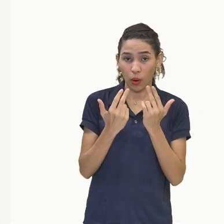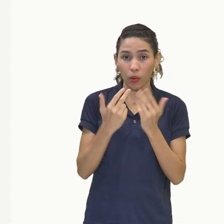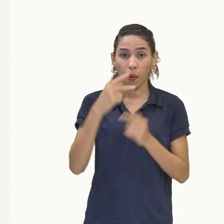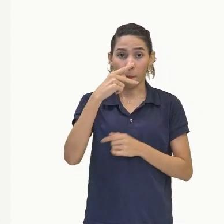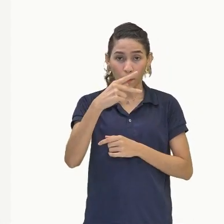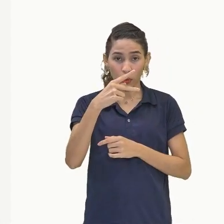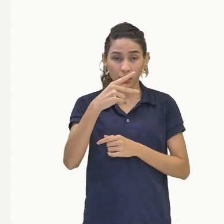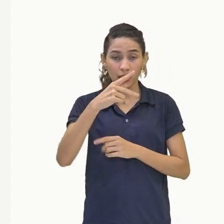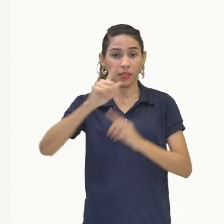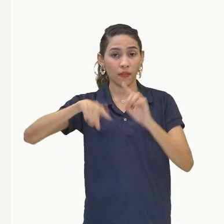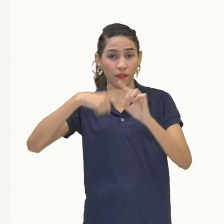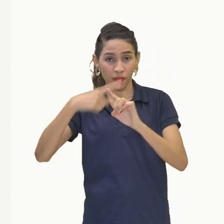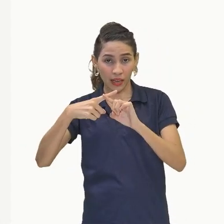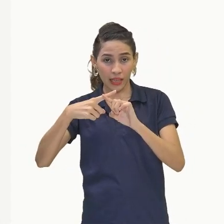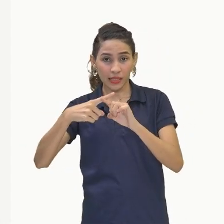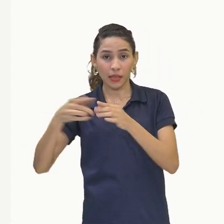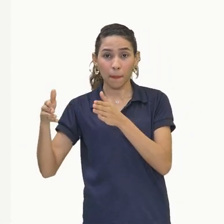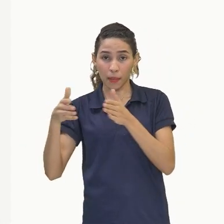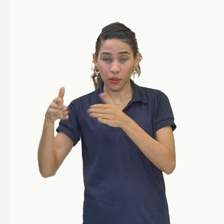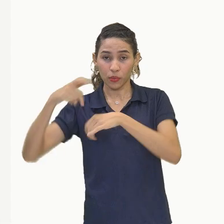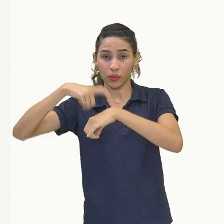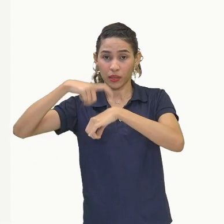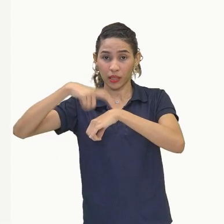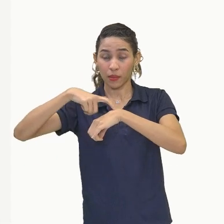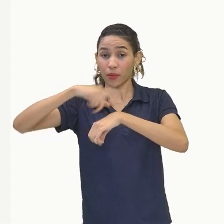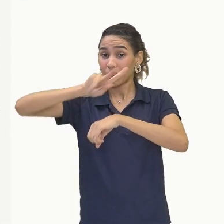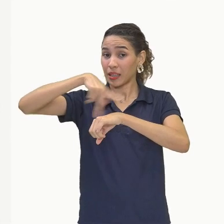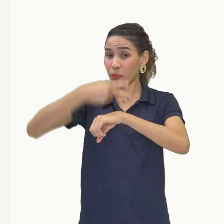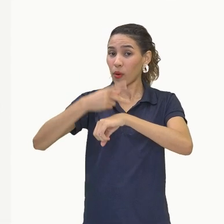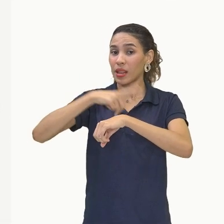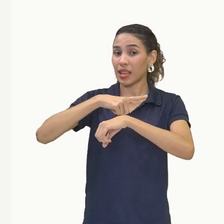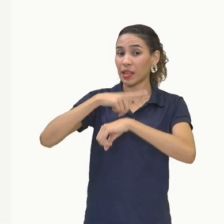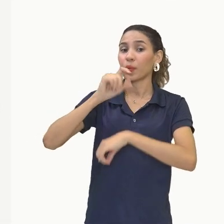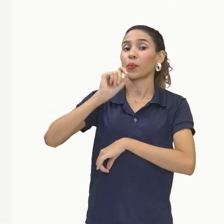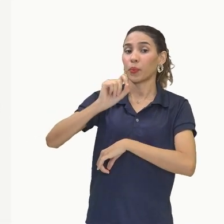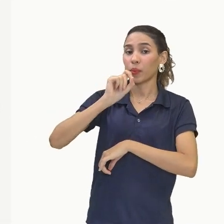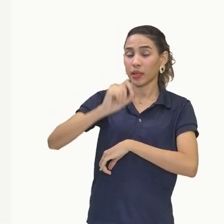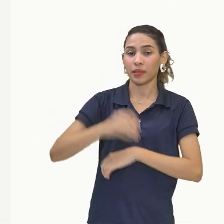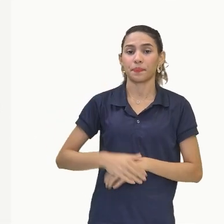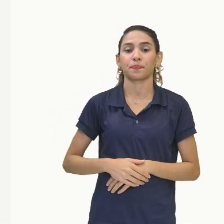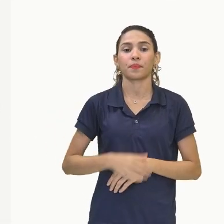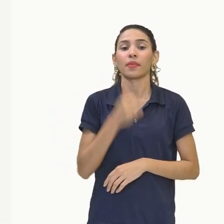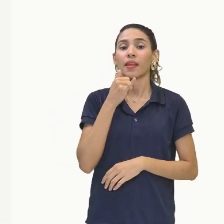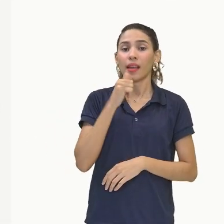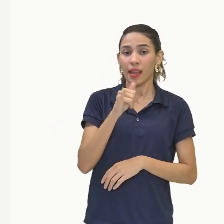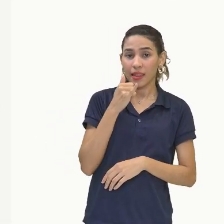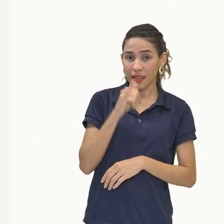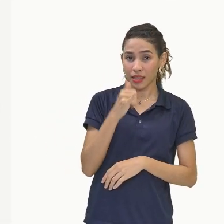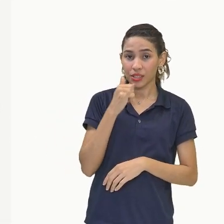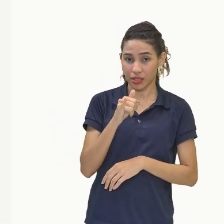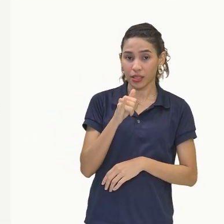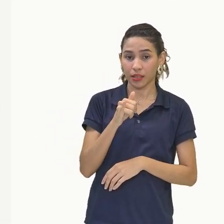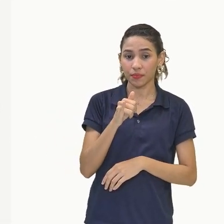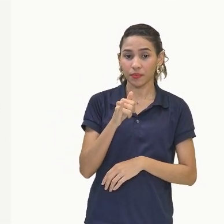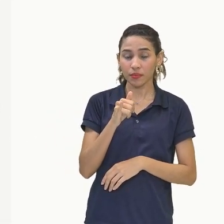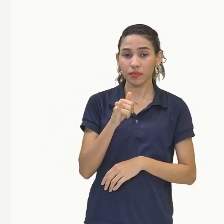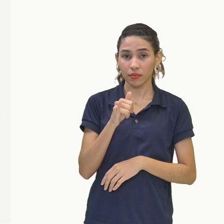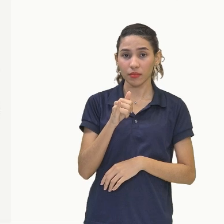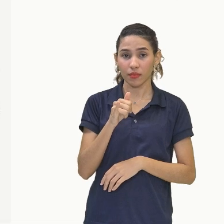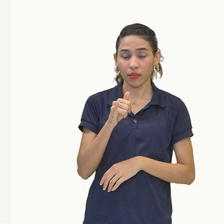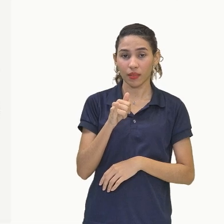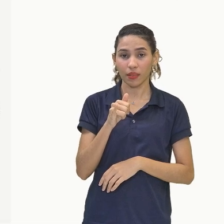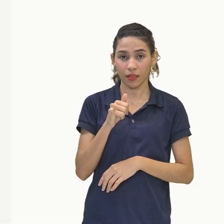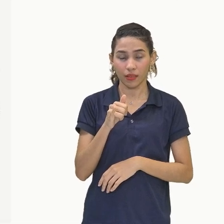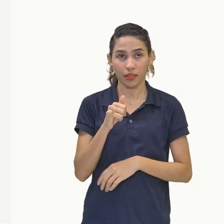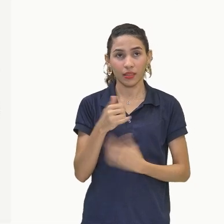vezes o intervalo de tempo. Depois que eu tenho aqui, ó, que a energia elétrica, temos